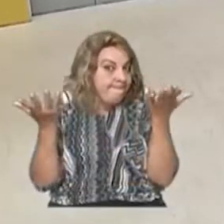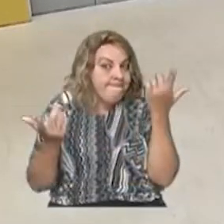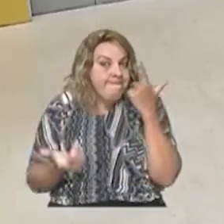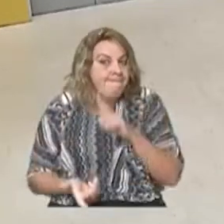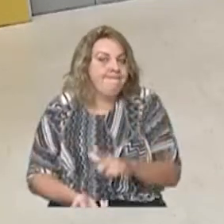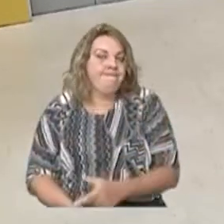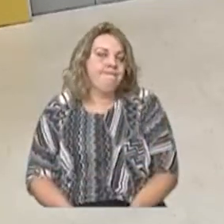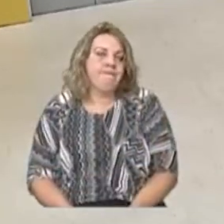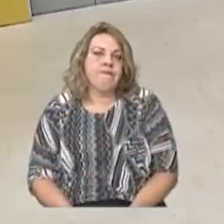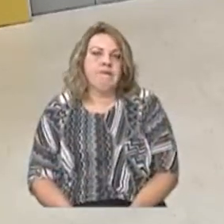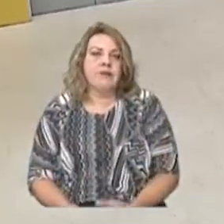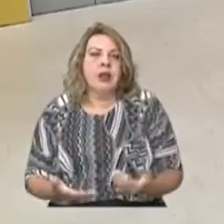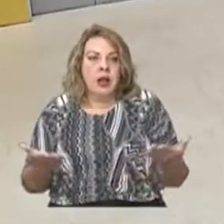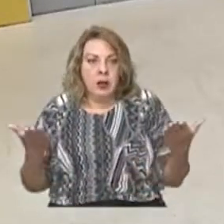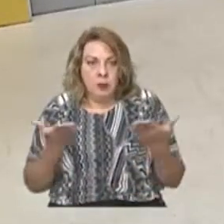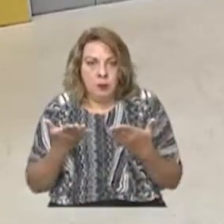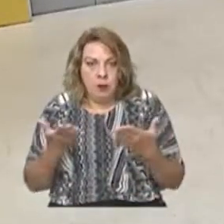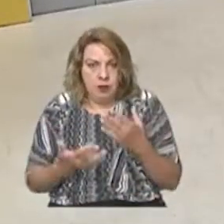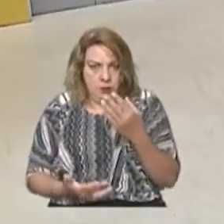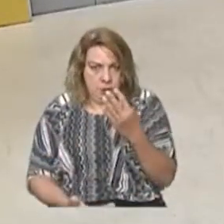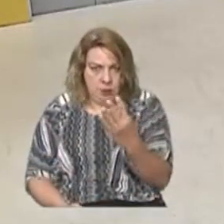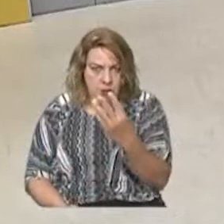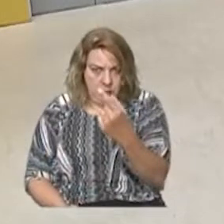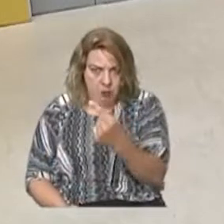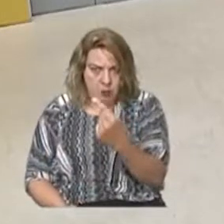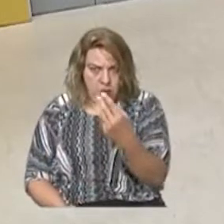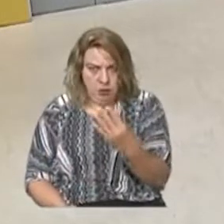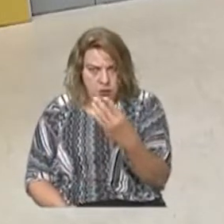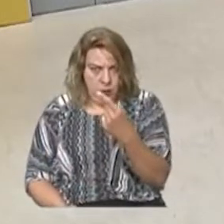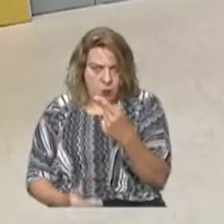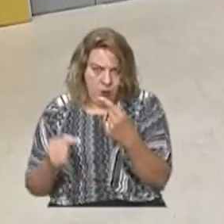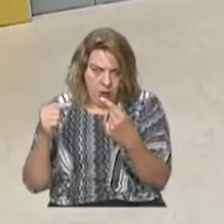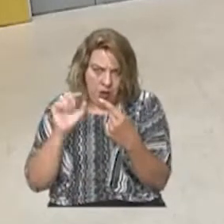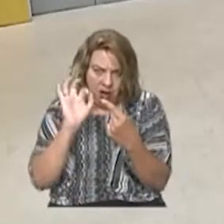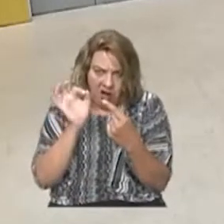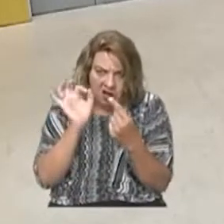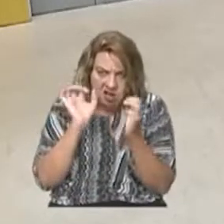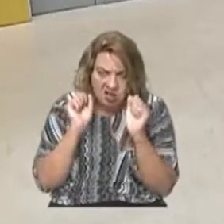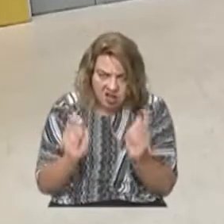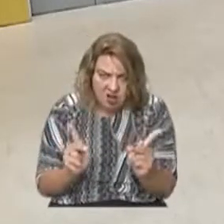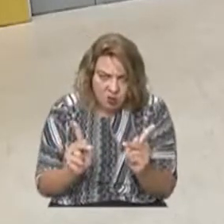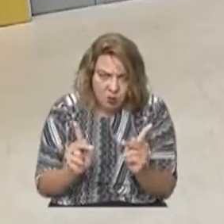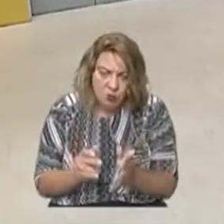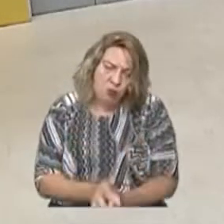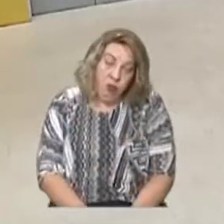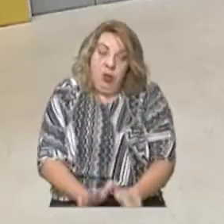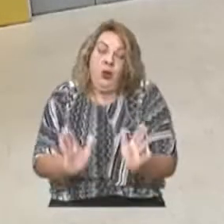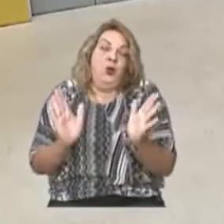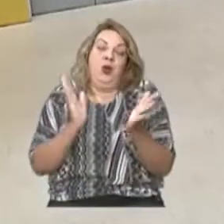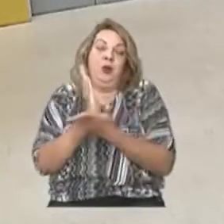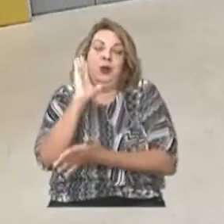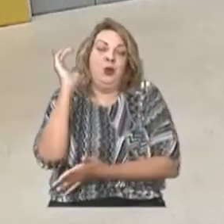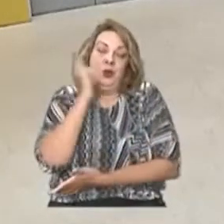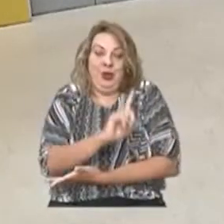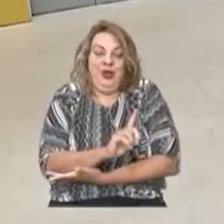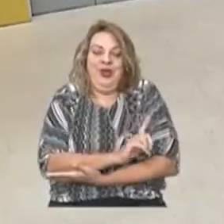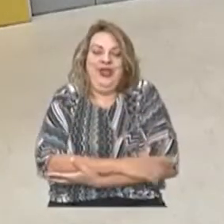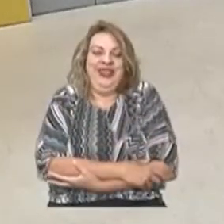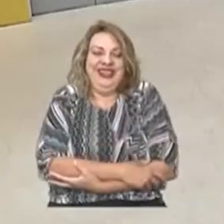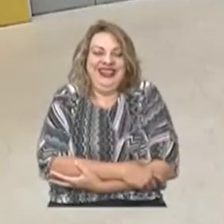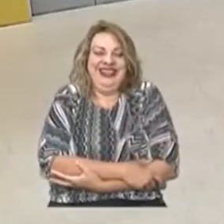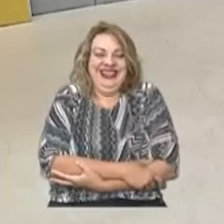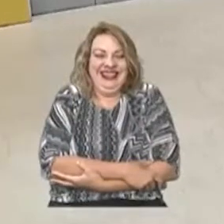15. Será que agora 41? Marque aí 41. 41. Opa, decidido! Olha aí, gente!